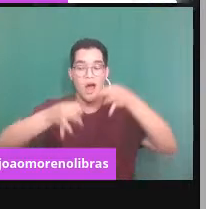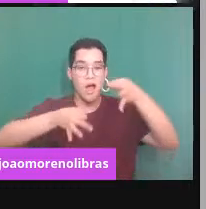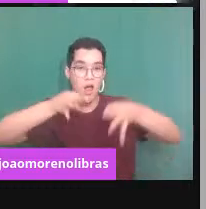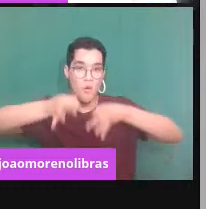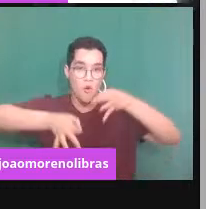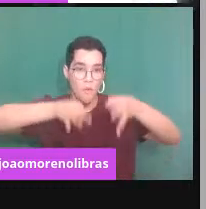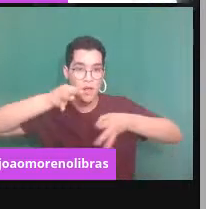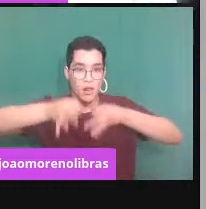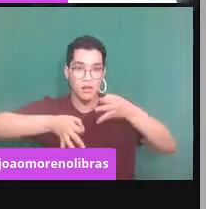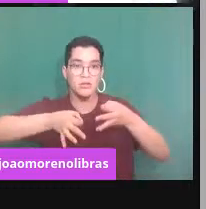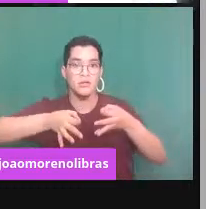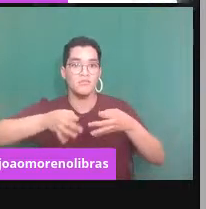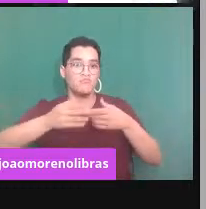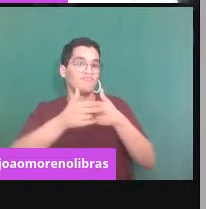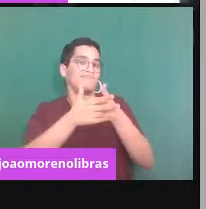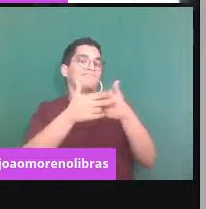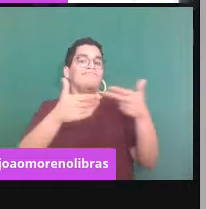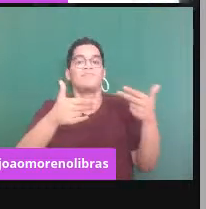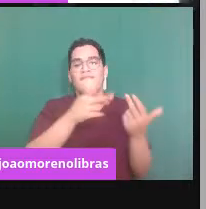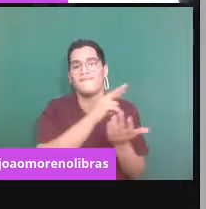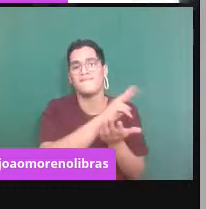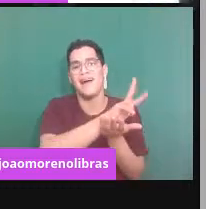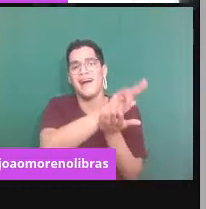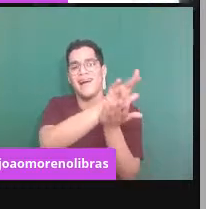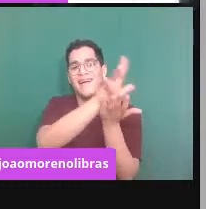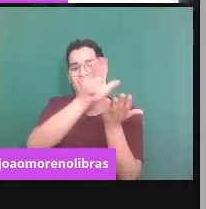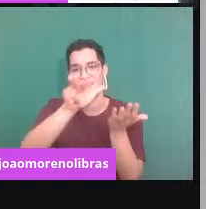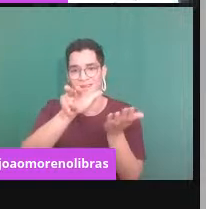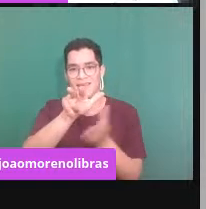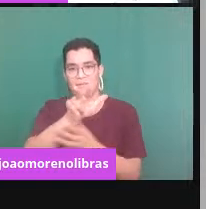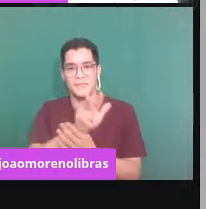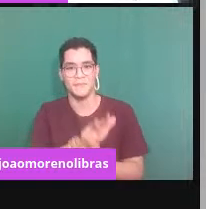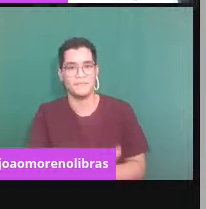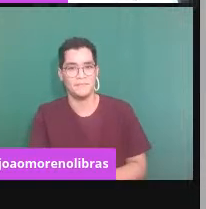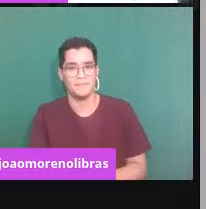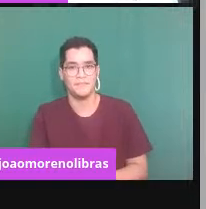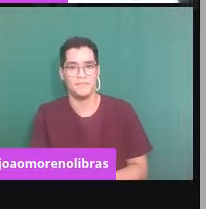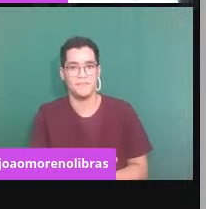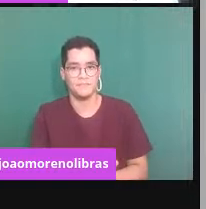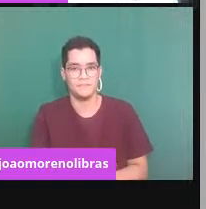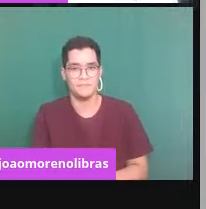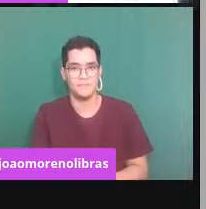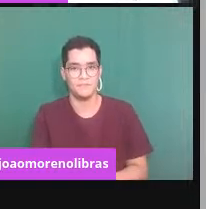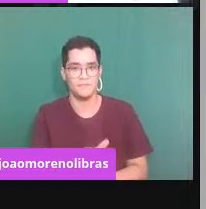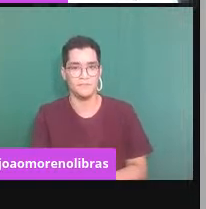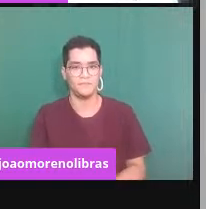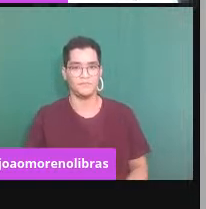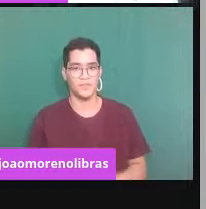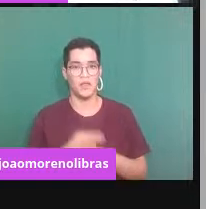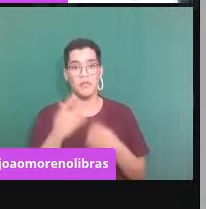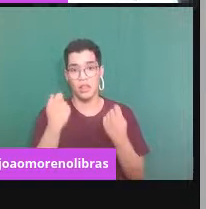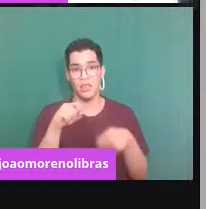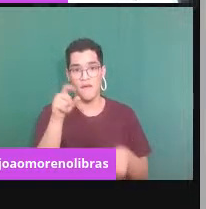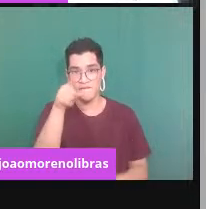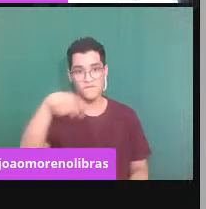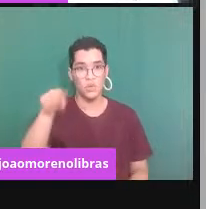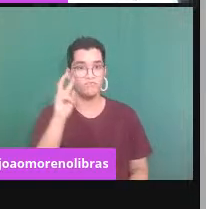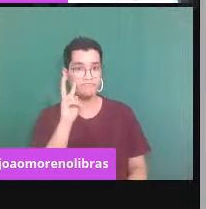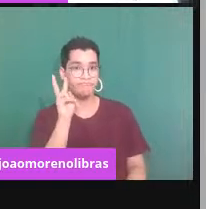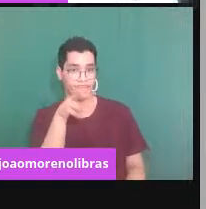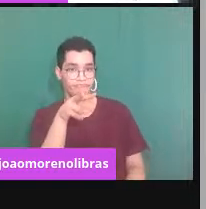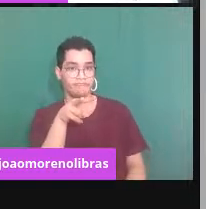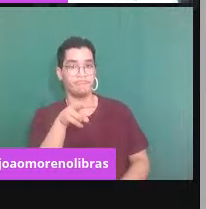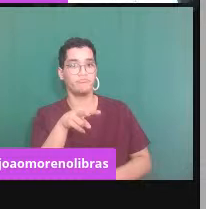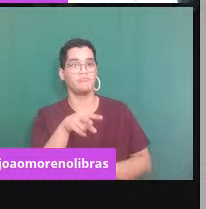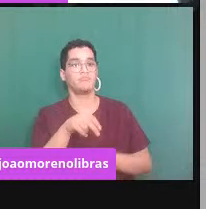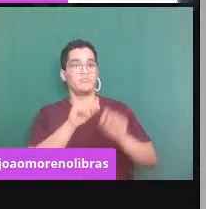usou Perelman, né, de TK, Ferreira, Fiorin, Amossi, né, no tocante à parte